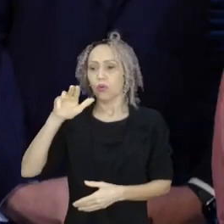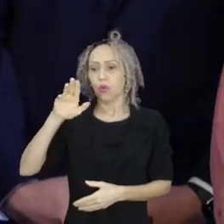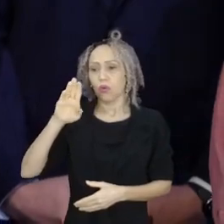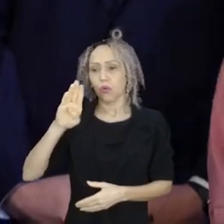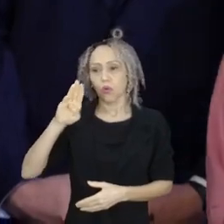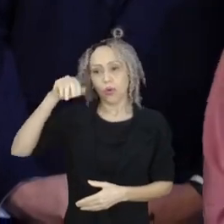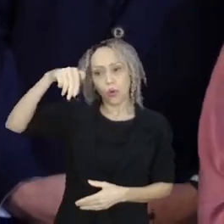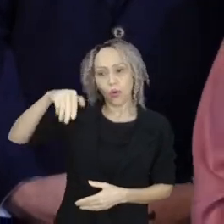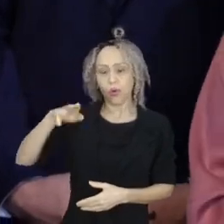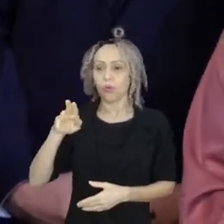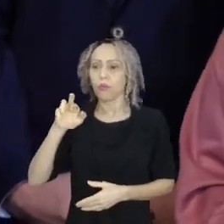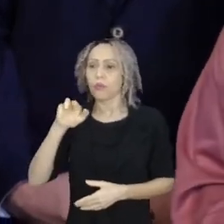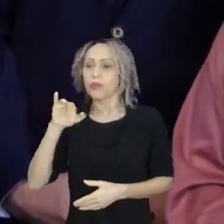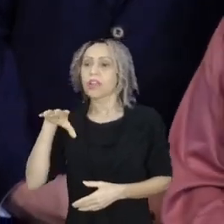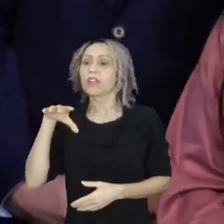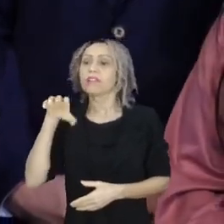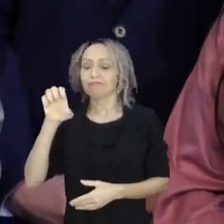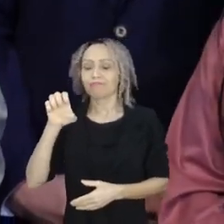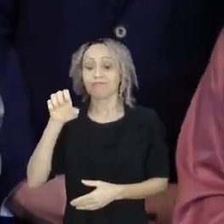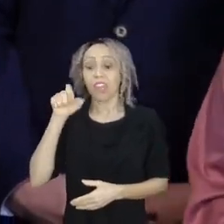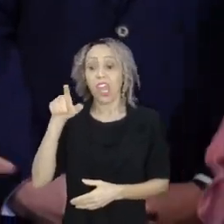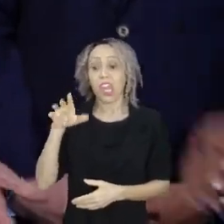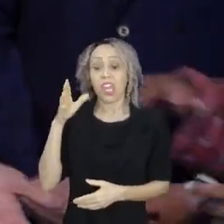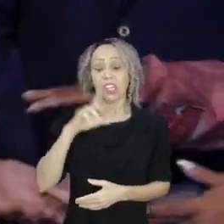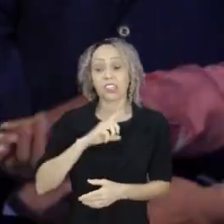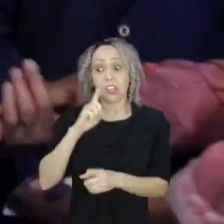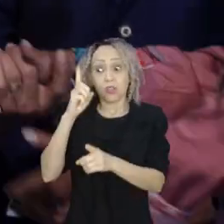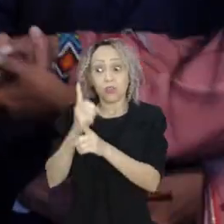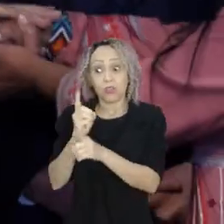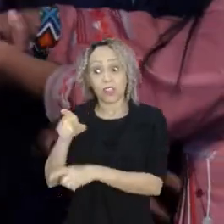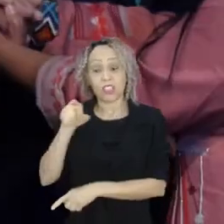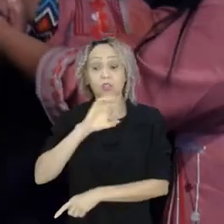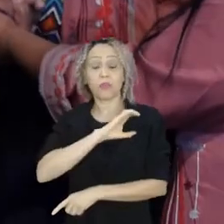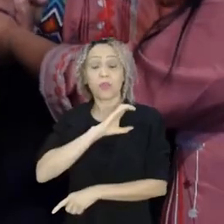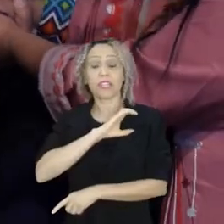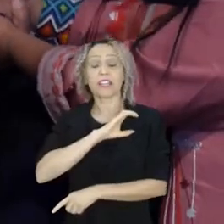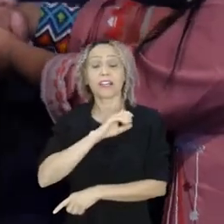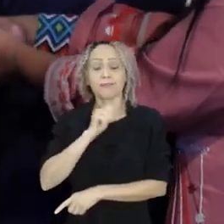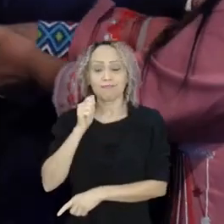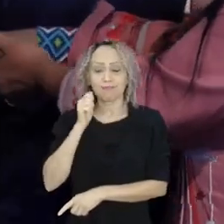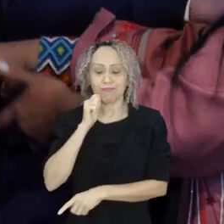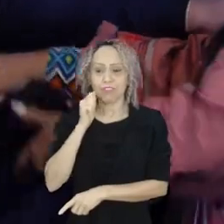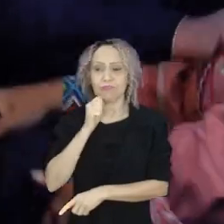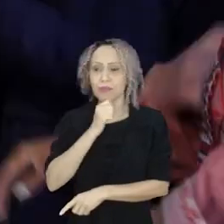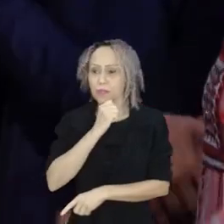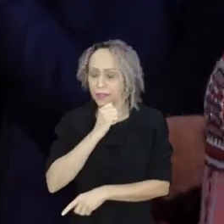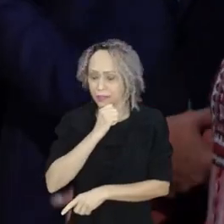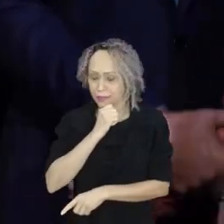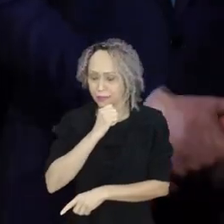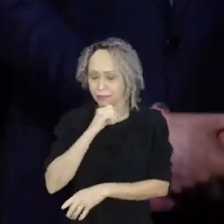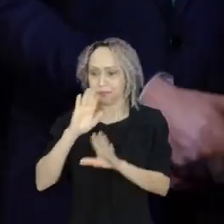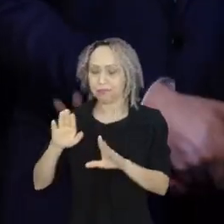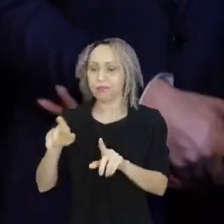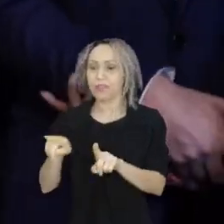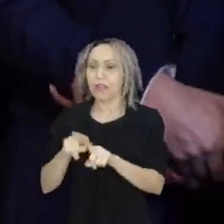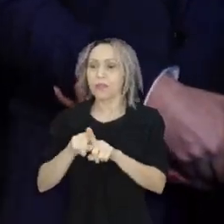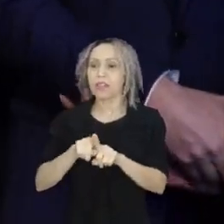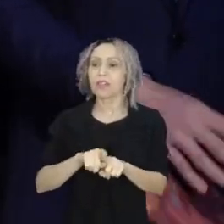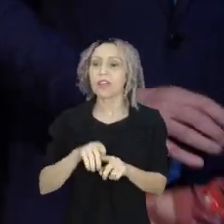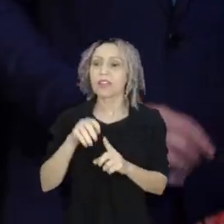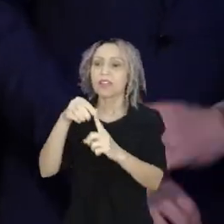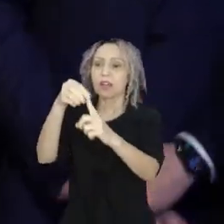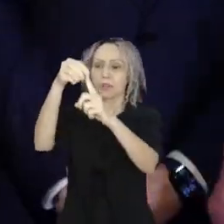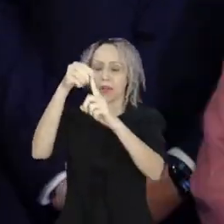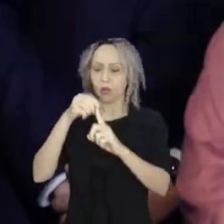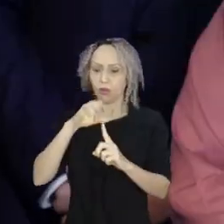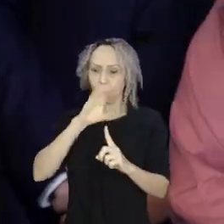Amapá. Bem, o Ministério da Pesca, eu queria chamar um companheiro de Pernambuco, é um companheiro André